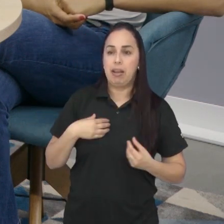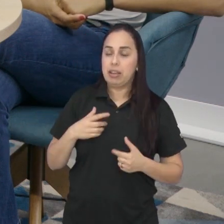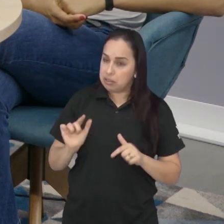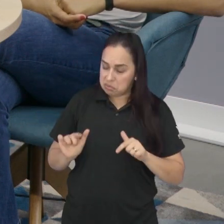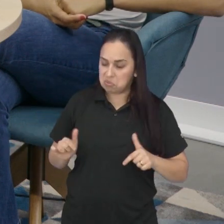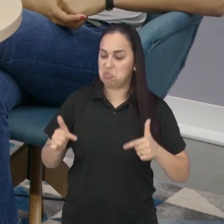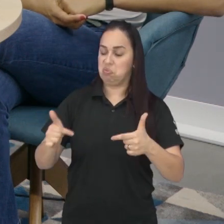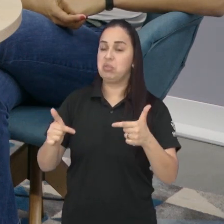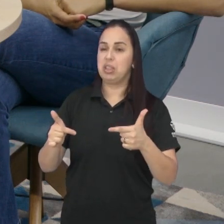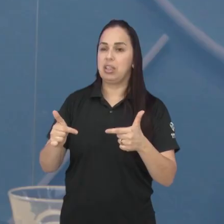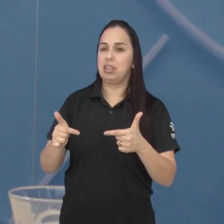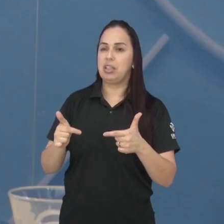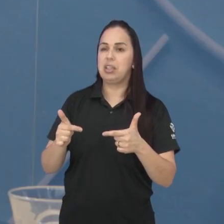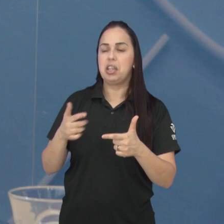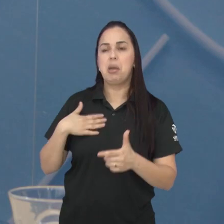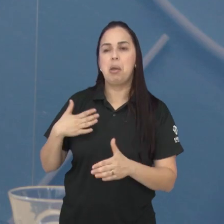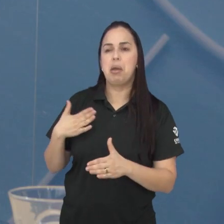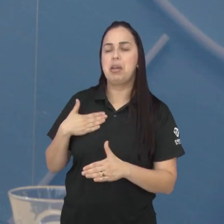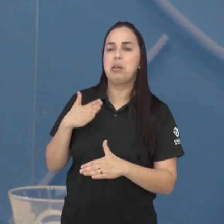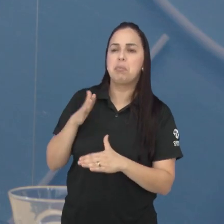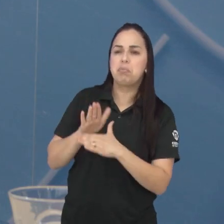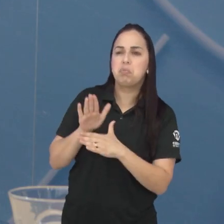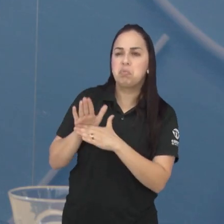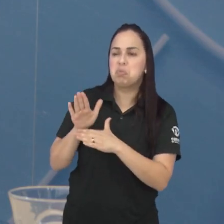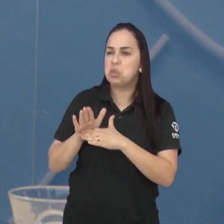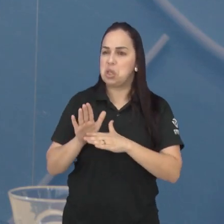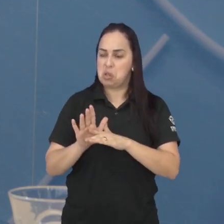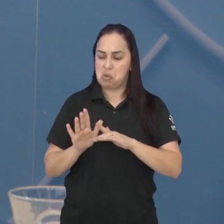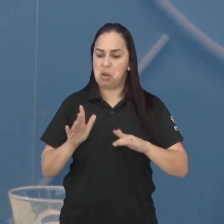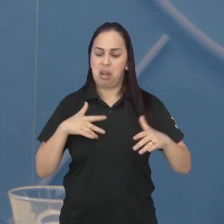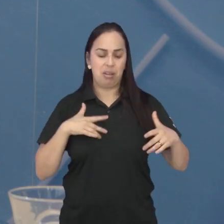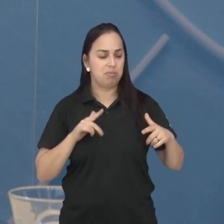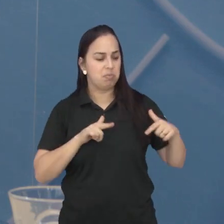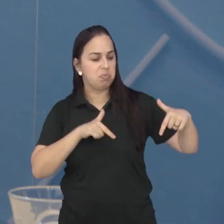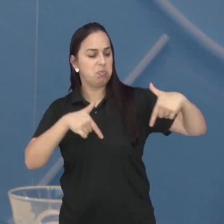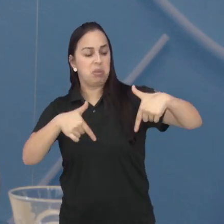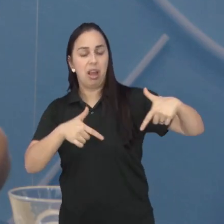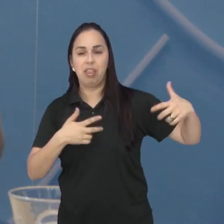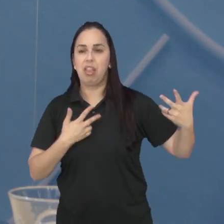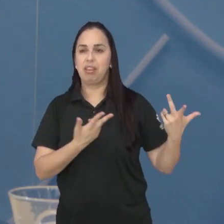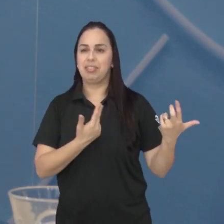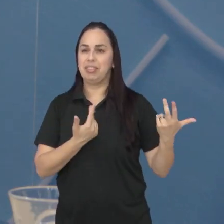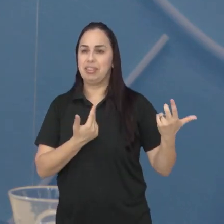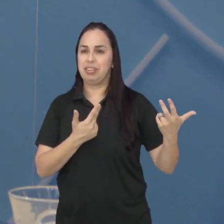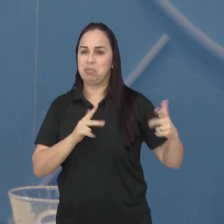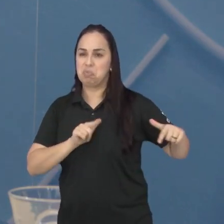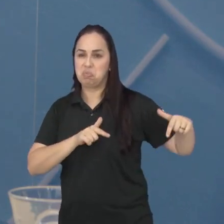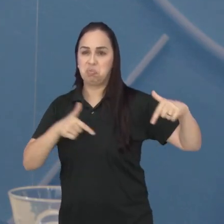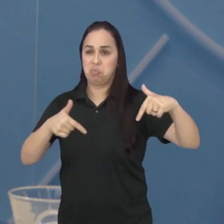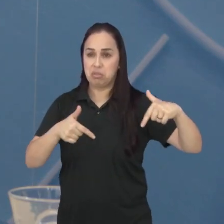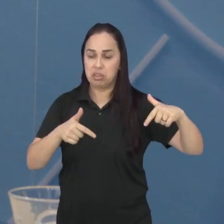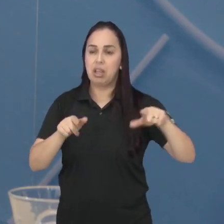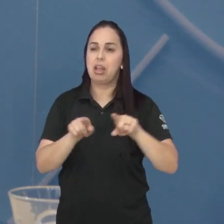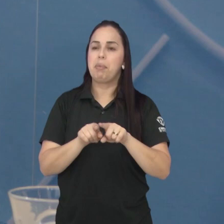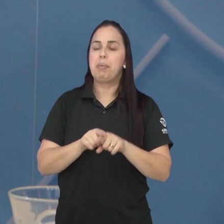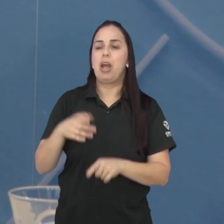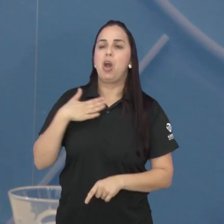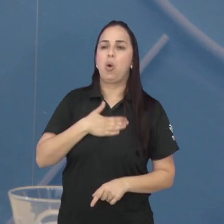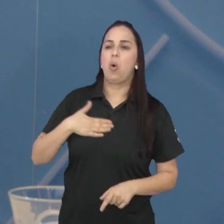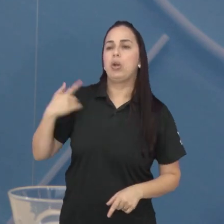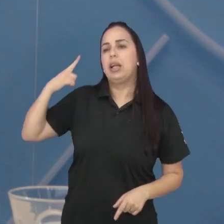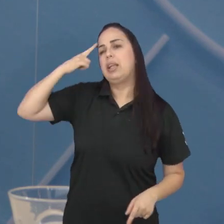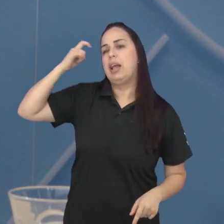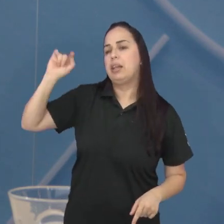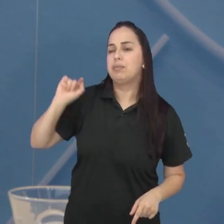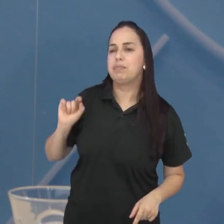você procurar canais para agir junto, né? Para que aquela rede se forme, né? Eu gosto da ideia